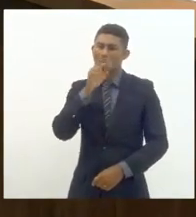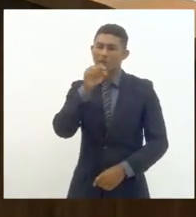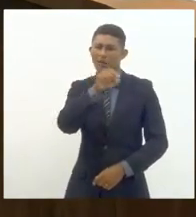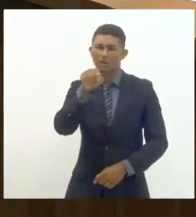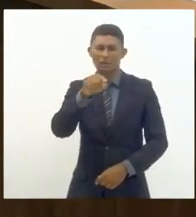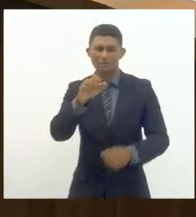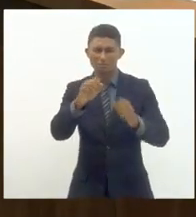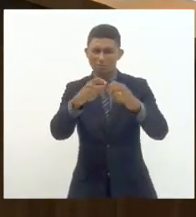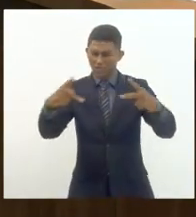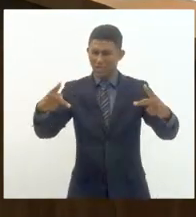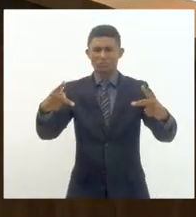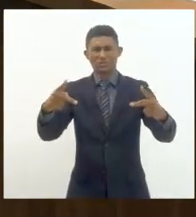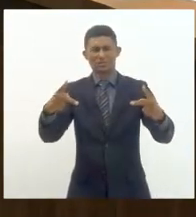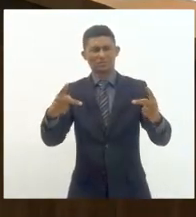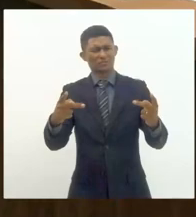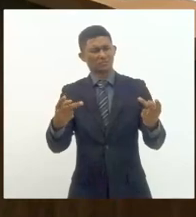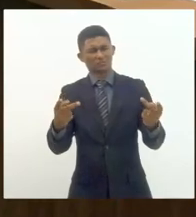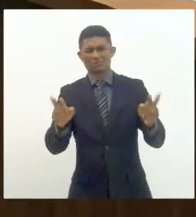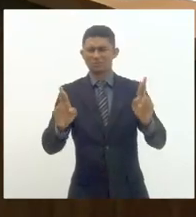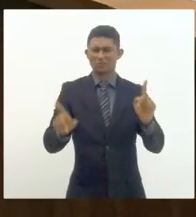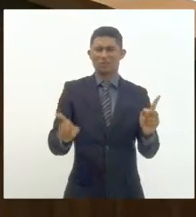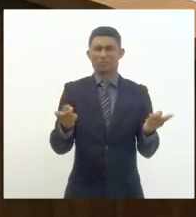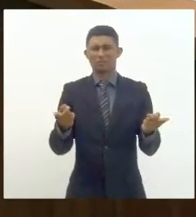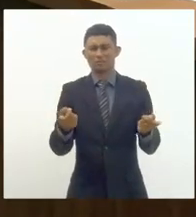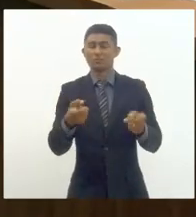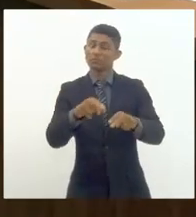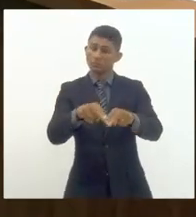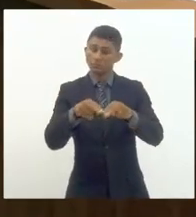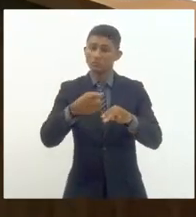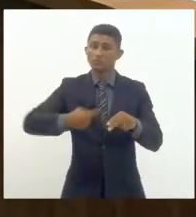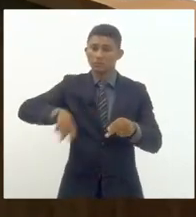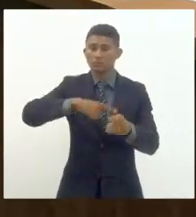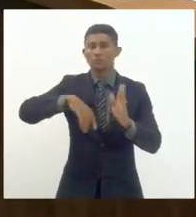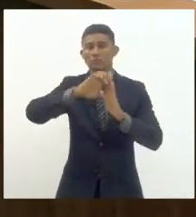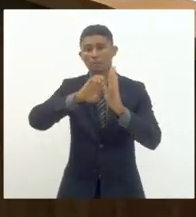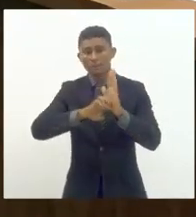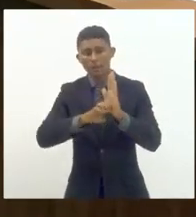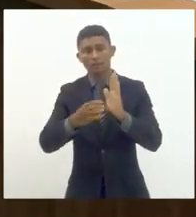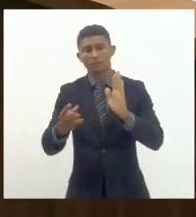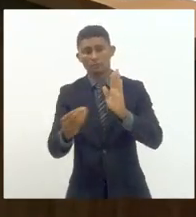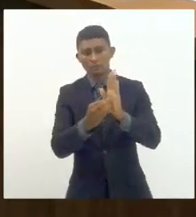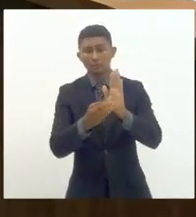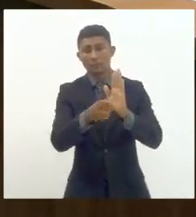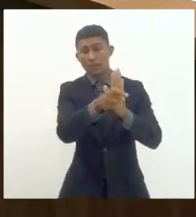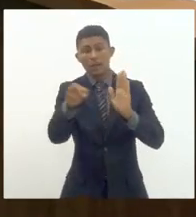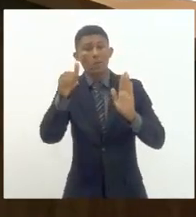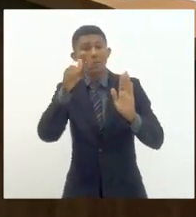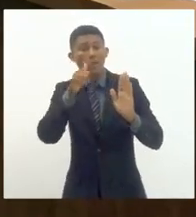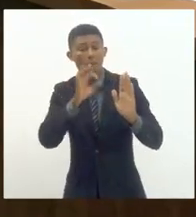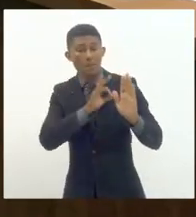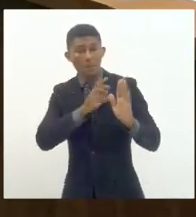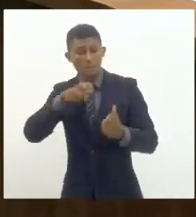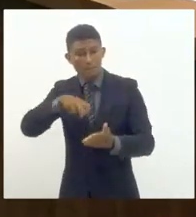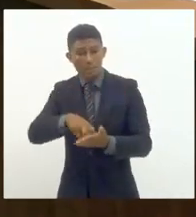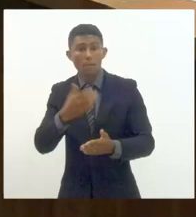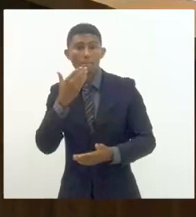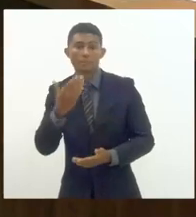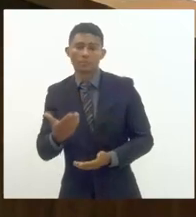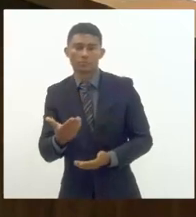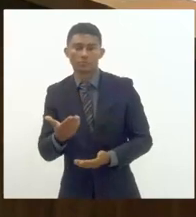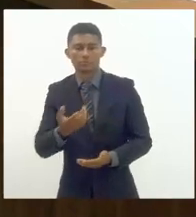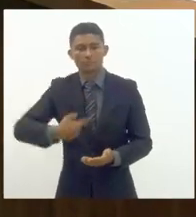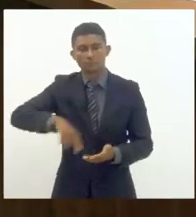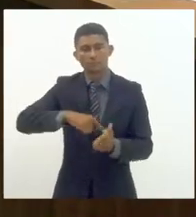sentido, nós oferecemos uma emenda a pedido das policiais penais que traria essa